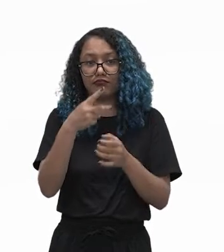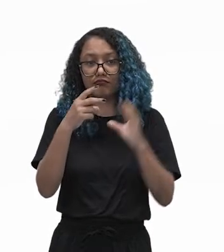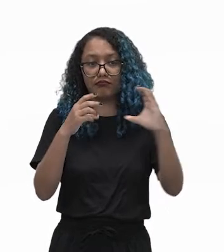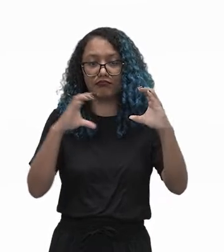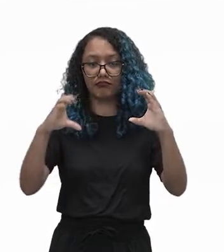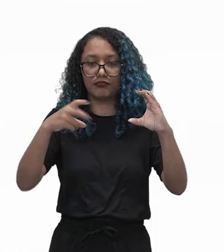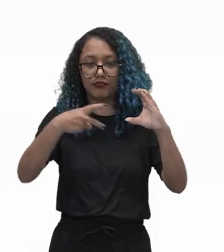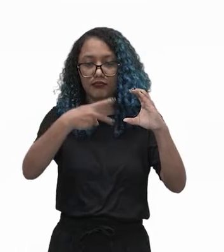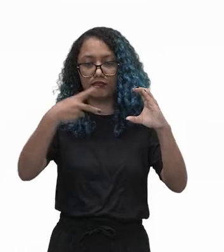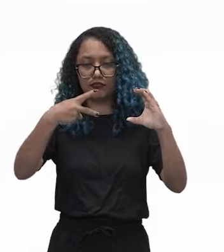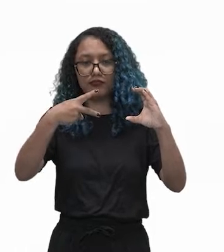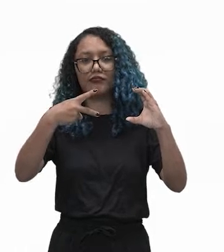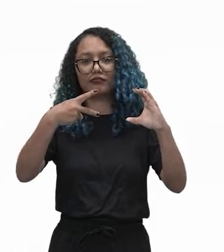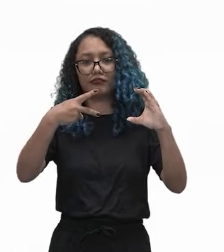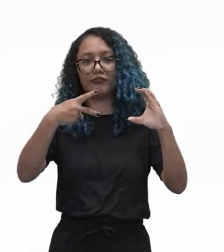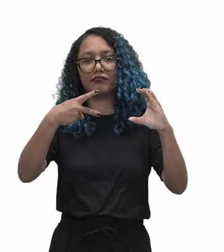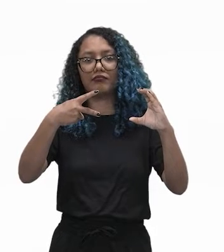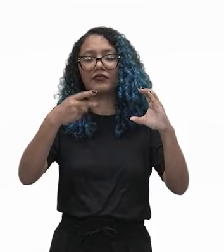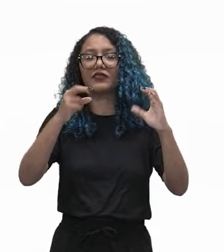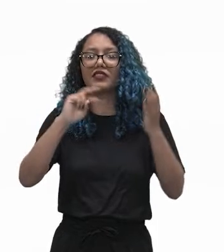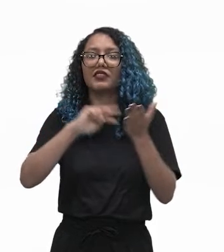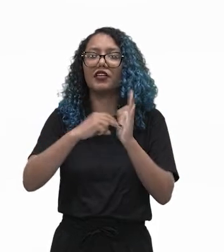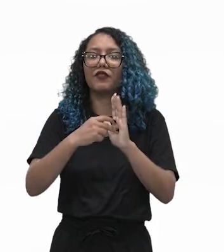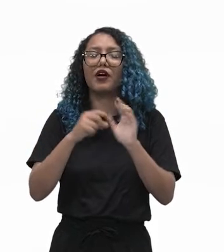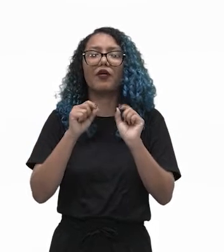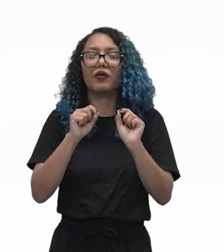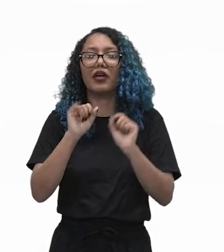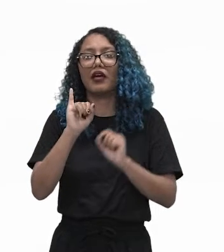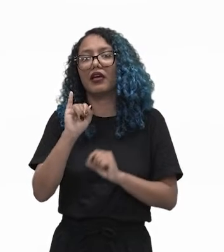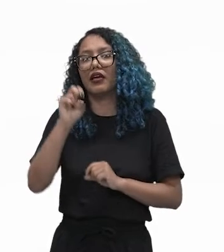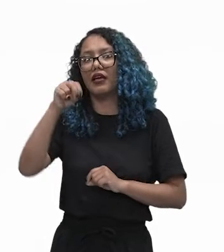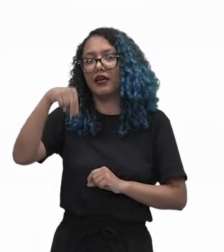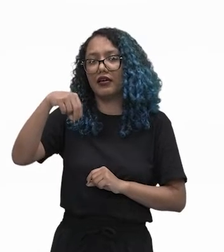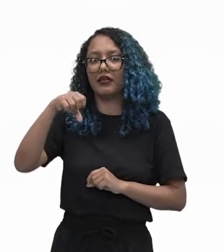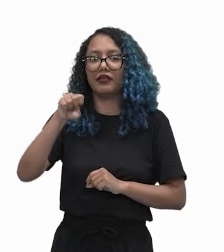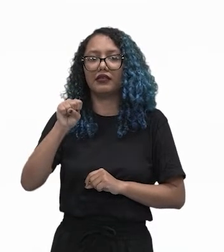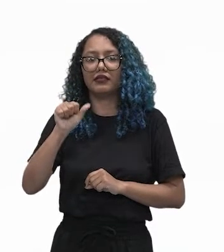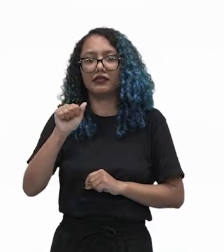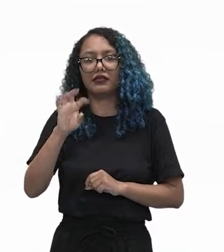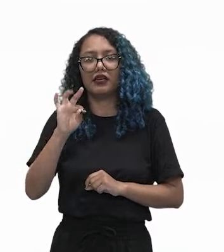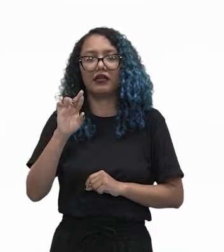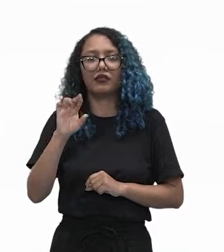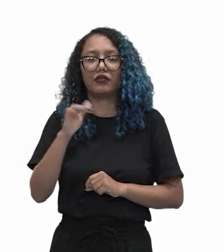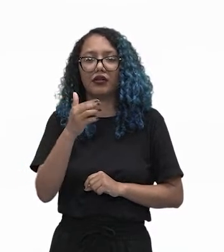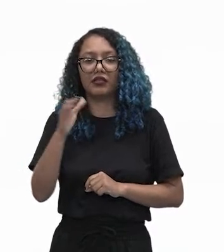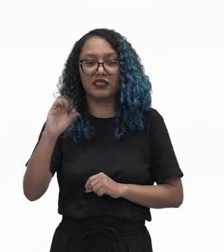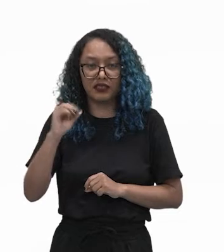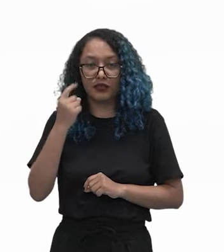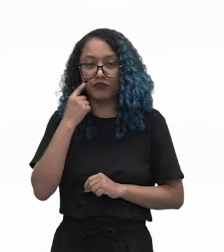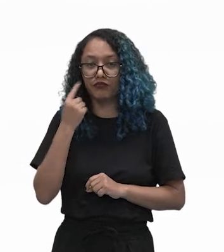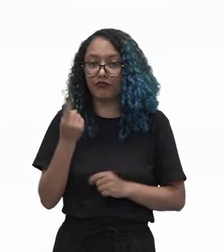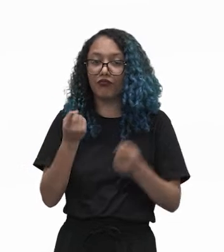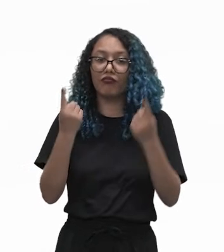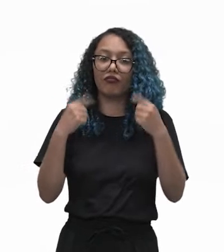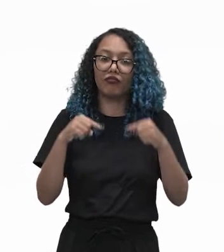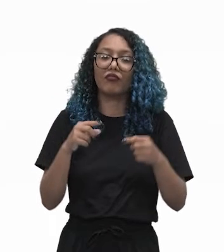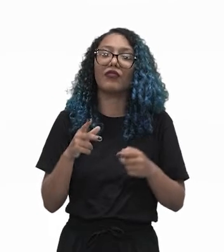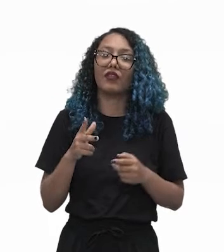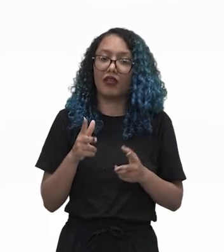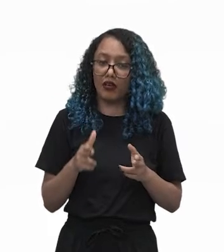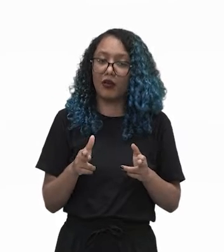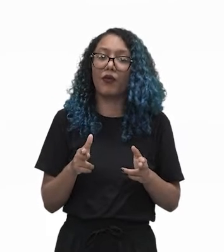dizer que ela é insaturada. Isso aqui representa uma insaturação. Aqui é a mesma coisa, ó. Ela é uma